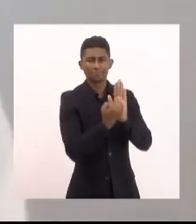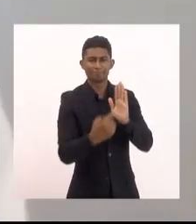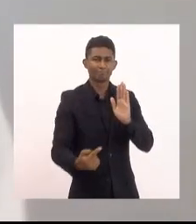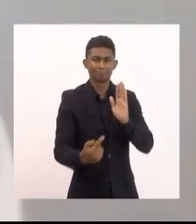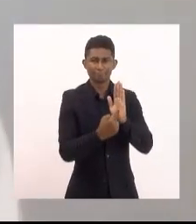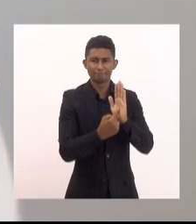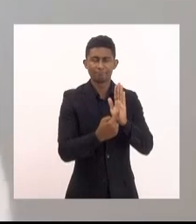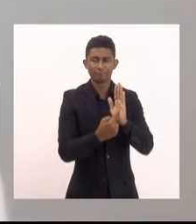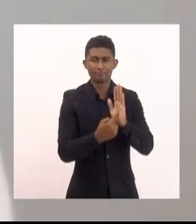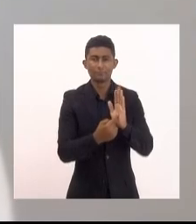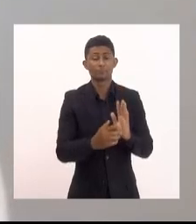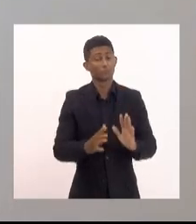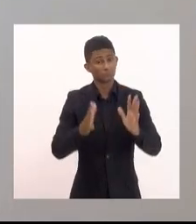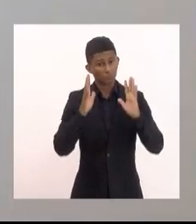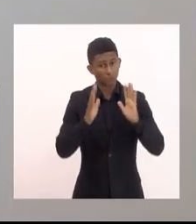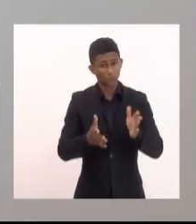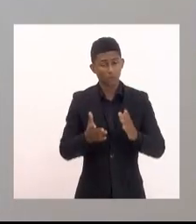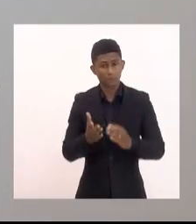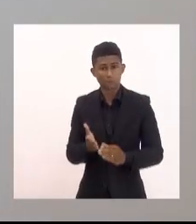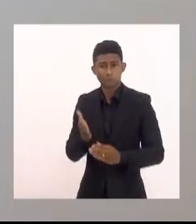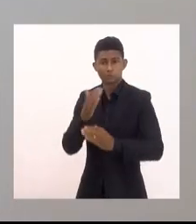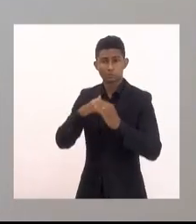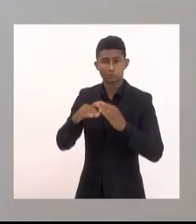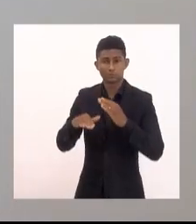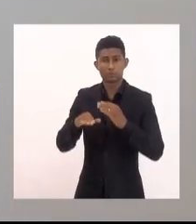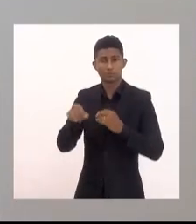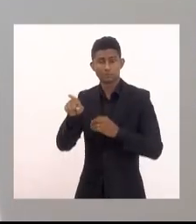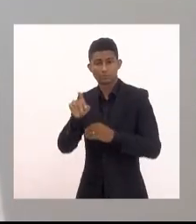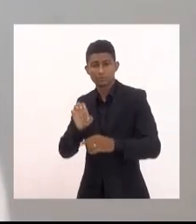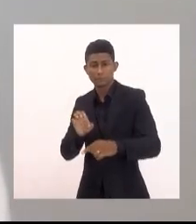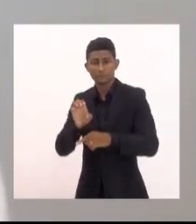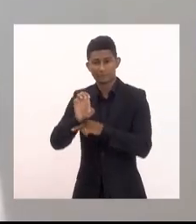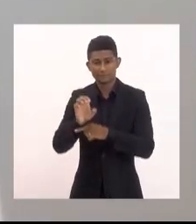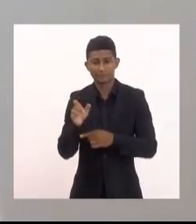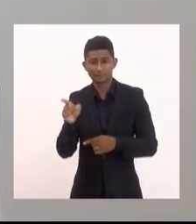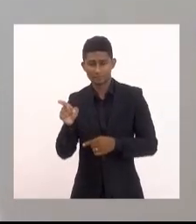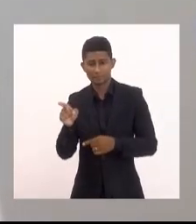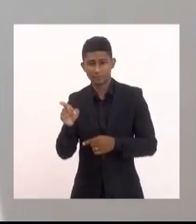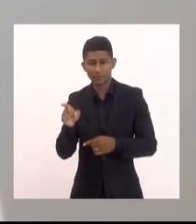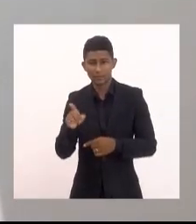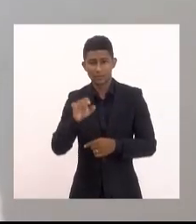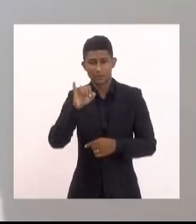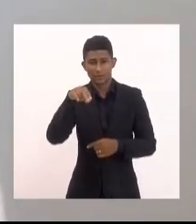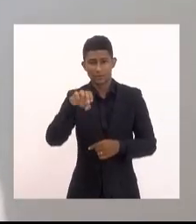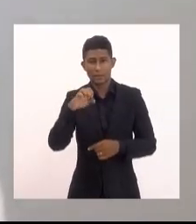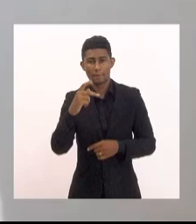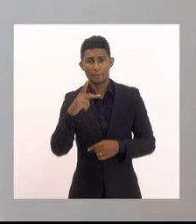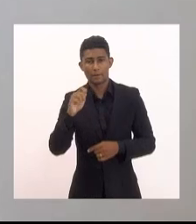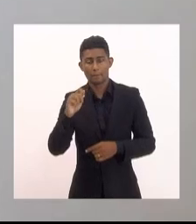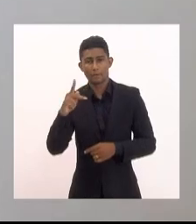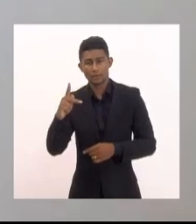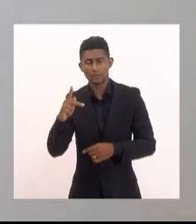no órgão estadual de patrimônio, que é exatamente o INEPAC.